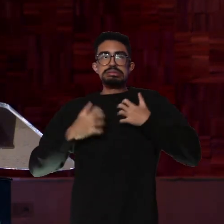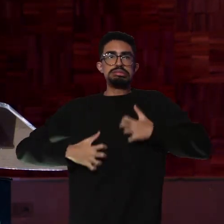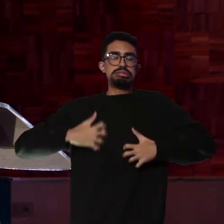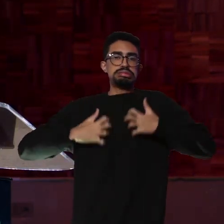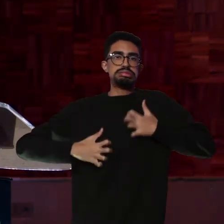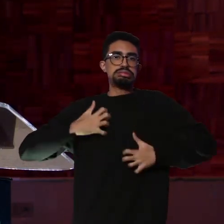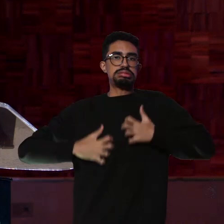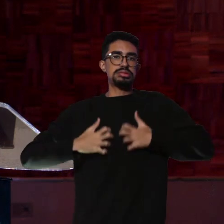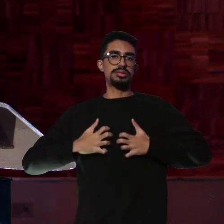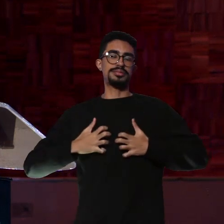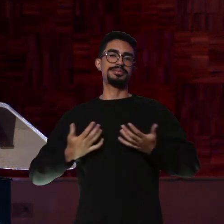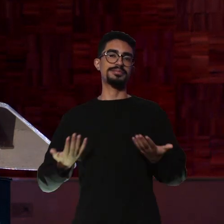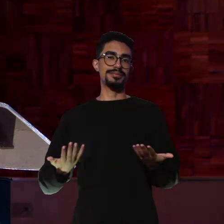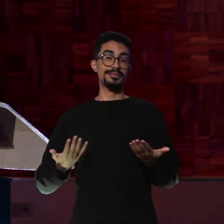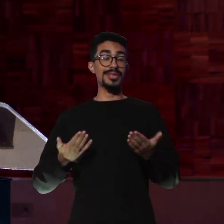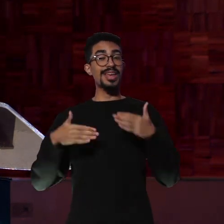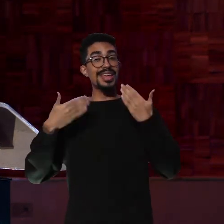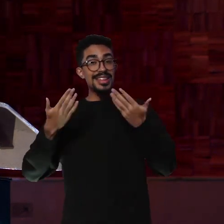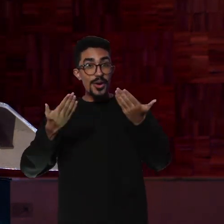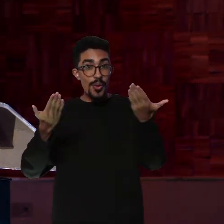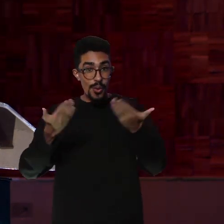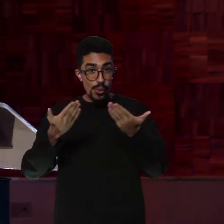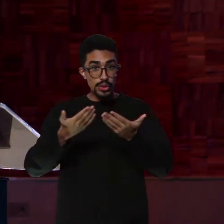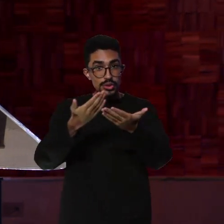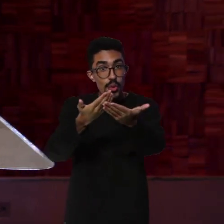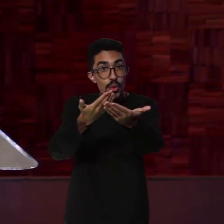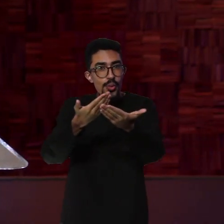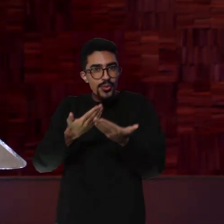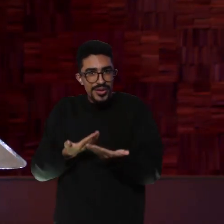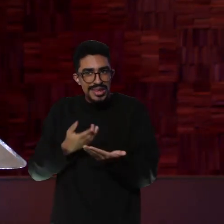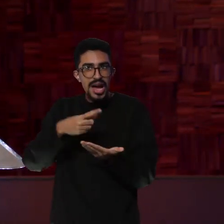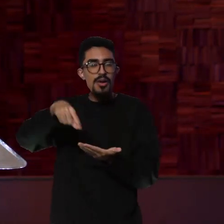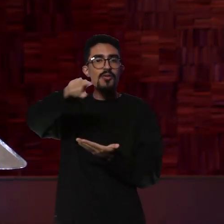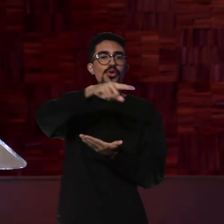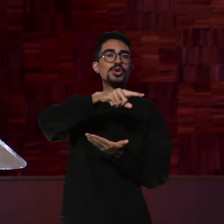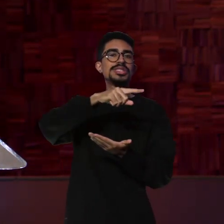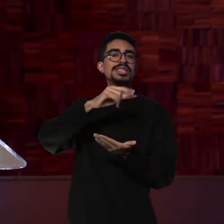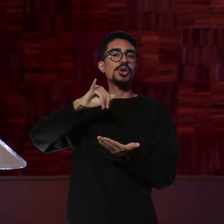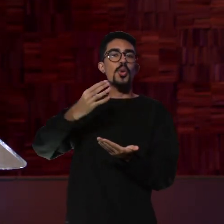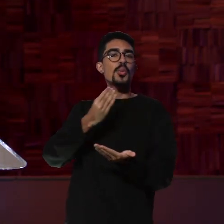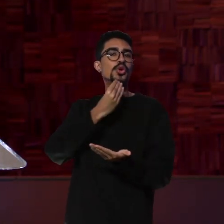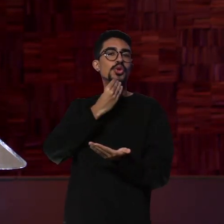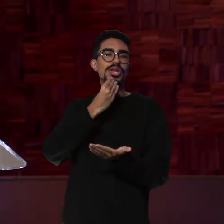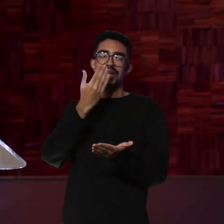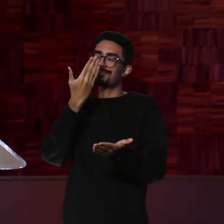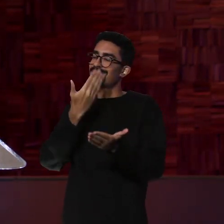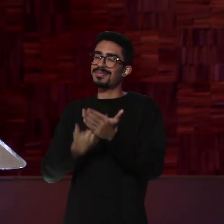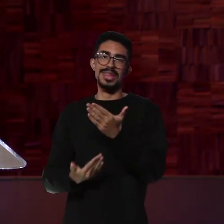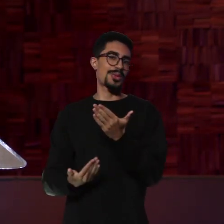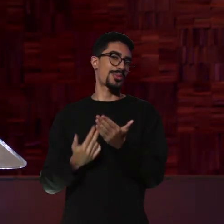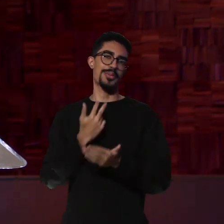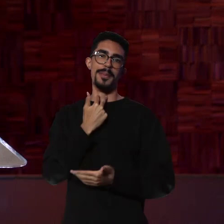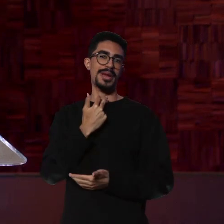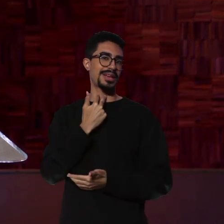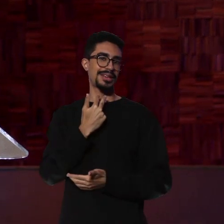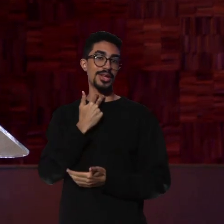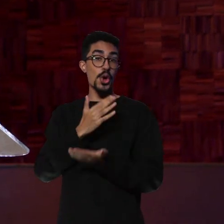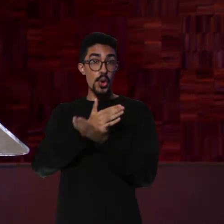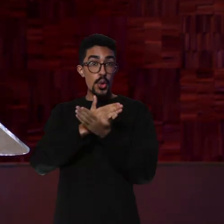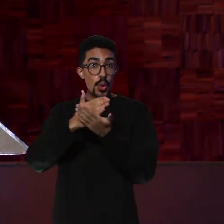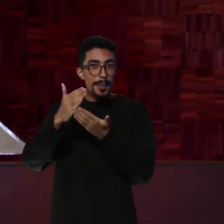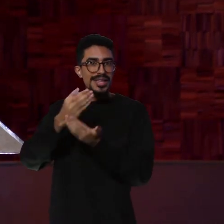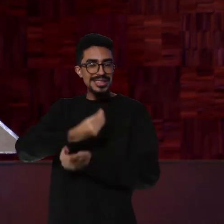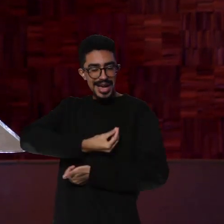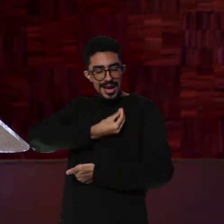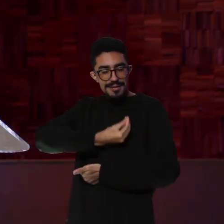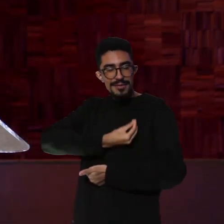mais perder as oportunidades que Deus tem levantado, mas também não mais entrar por janelas erradas para poder viver aquilo que Deus tem